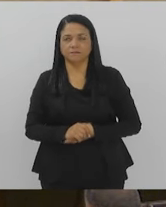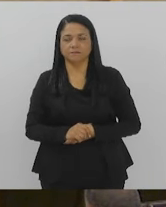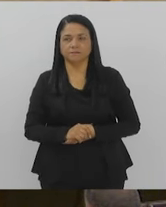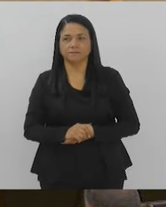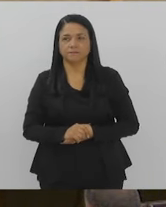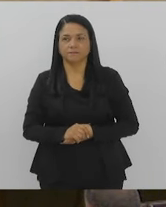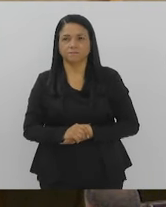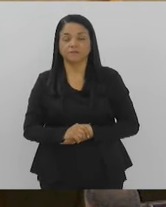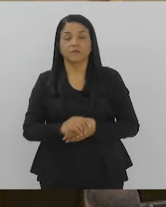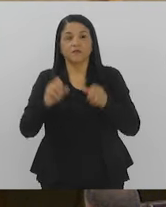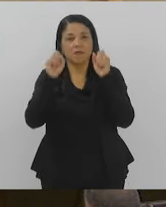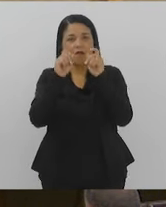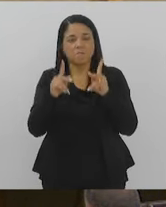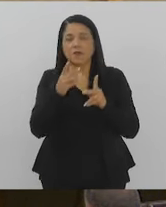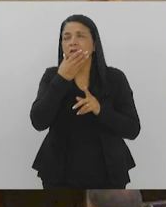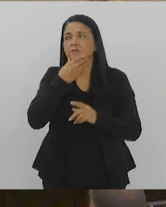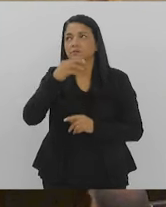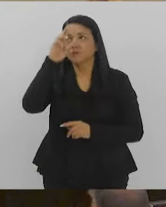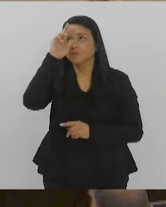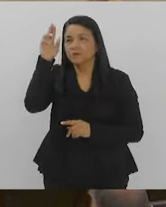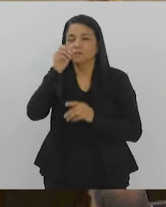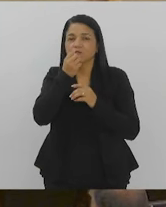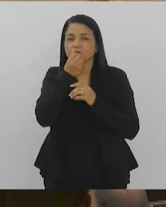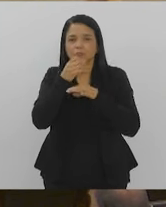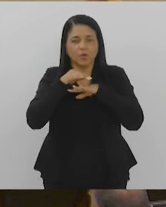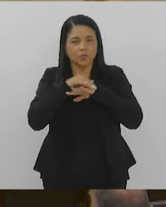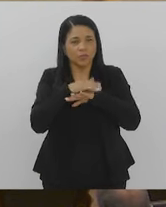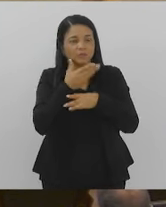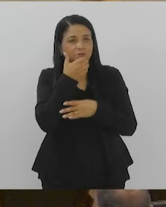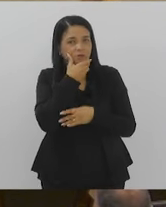A paz do Senhor, irmãos. Boa noite, senhoras e senhores.